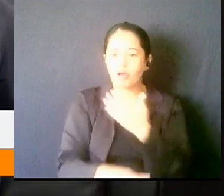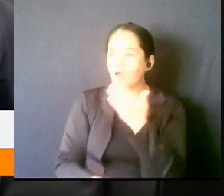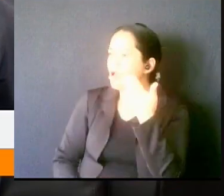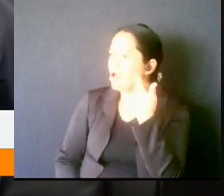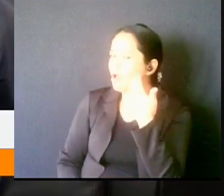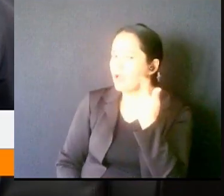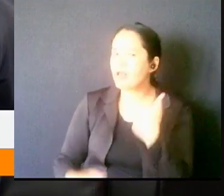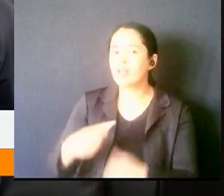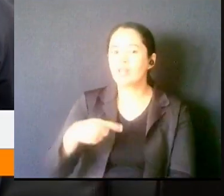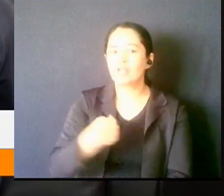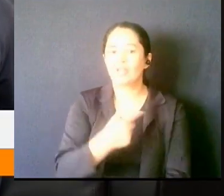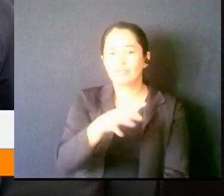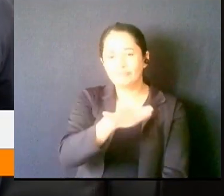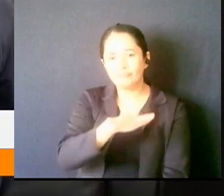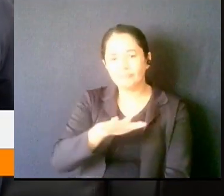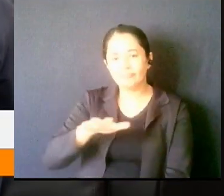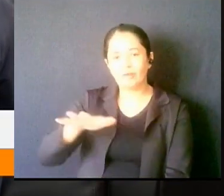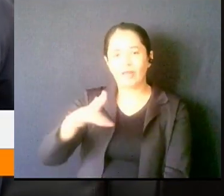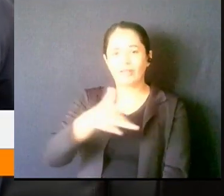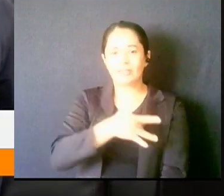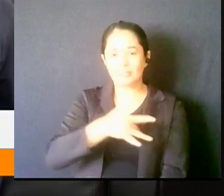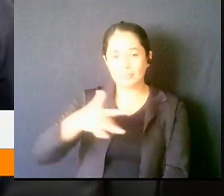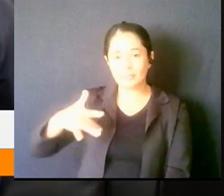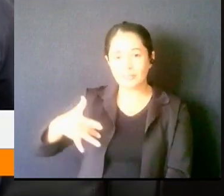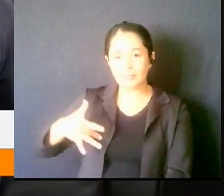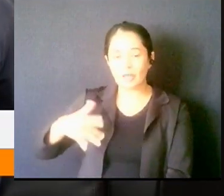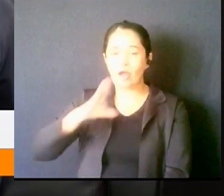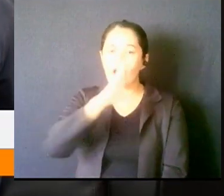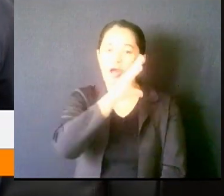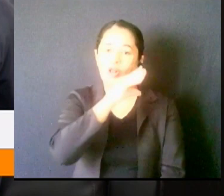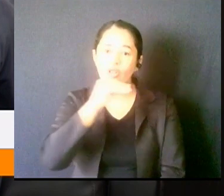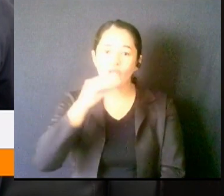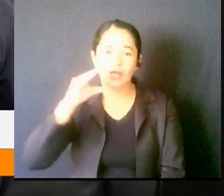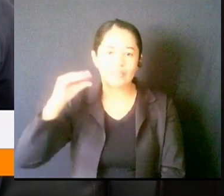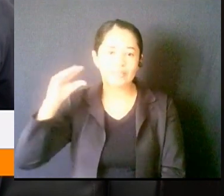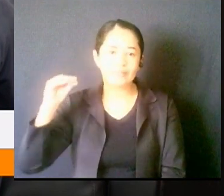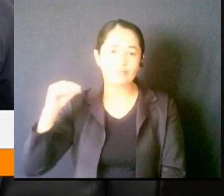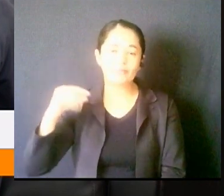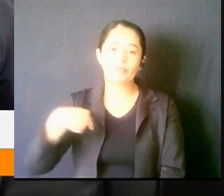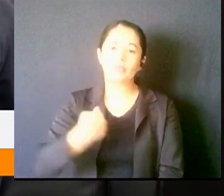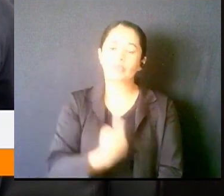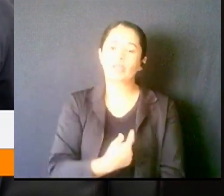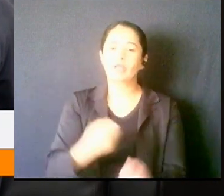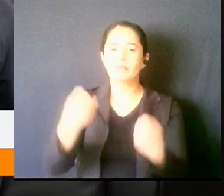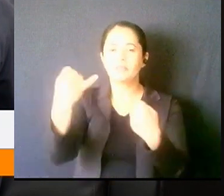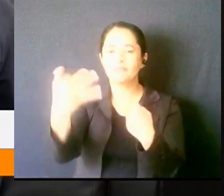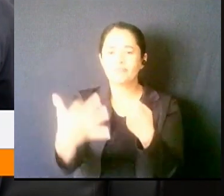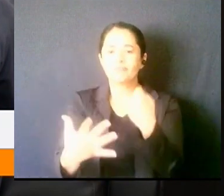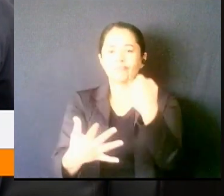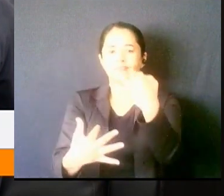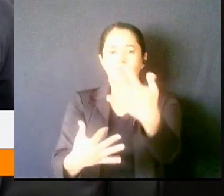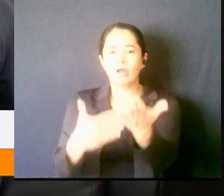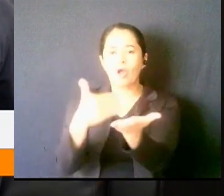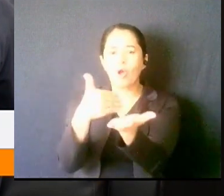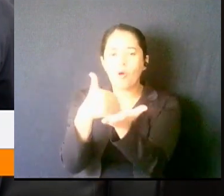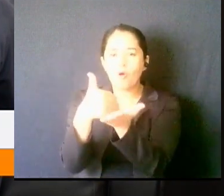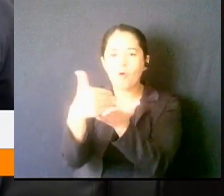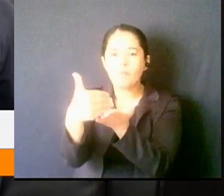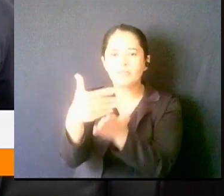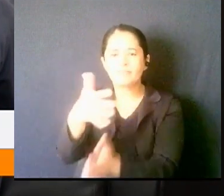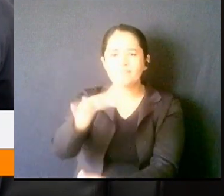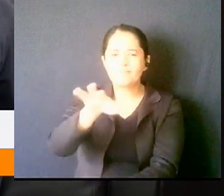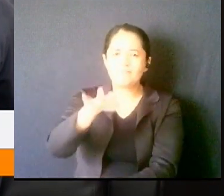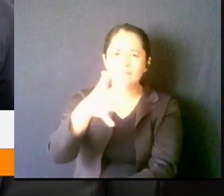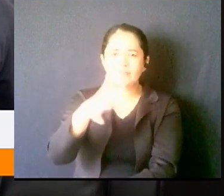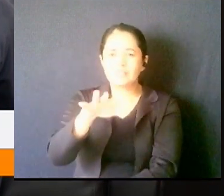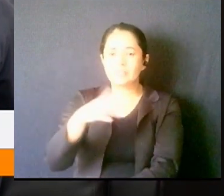adolescente, dizemos que se não foi feito isso, o ideal é começar por volta dos 10 anos. 10 anos. Se